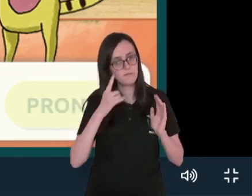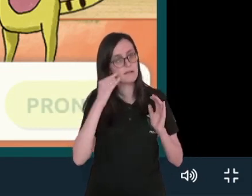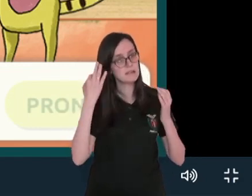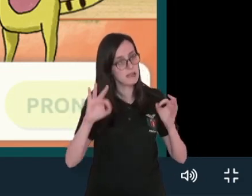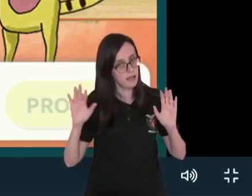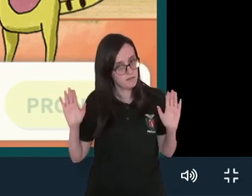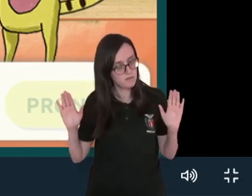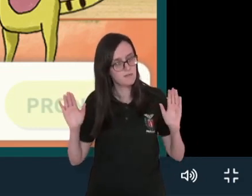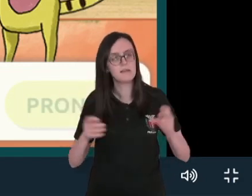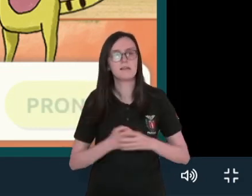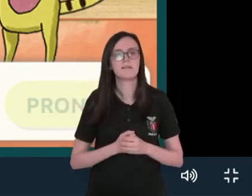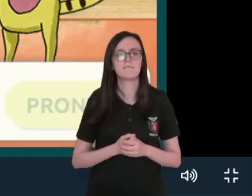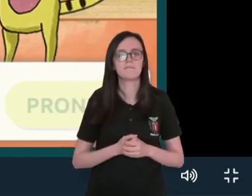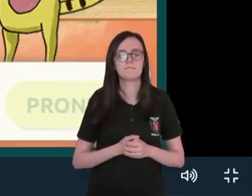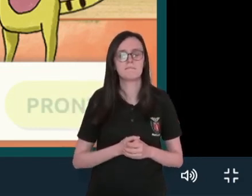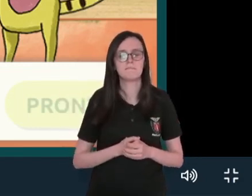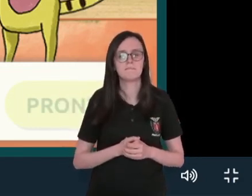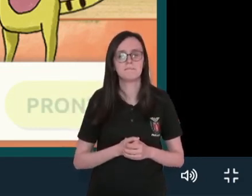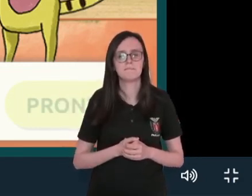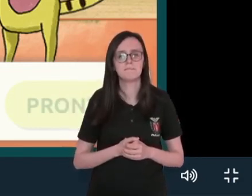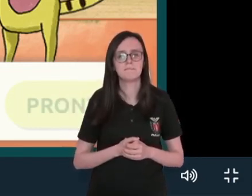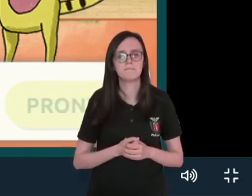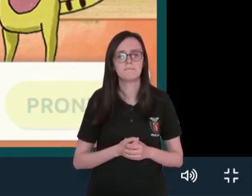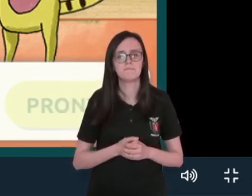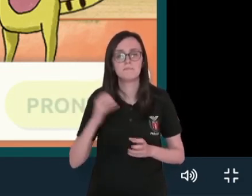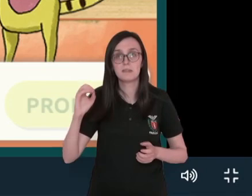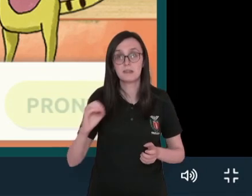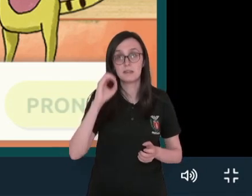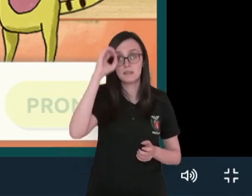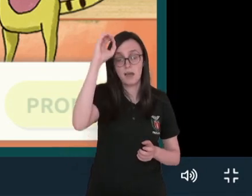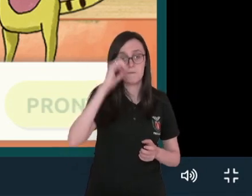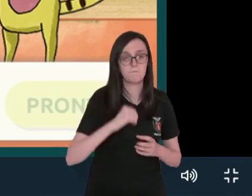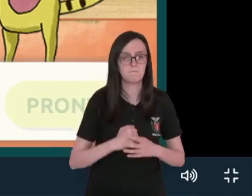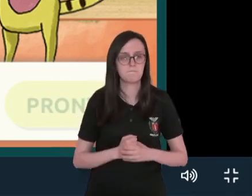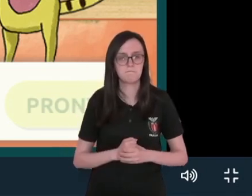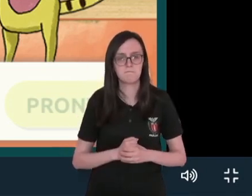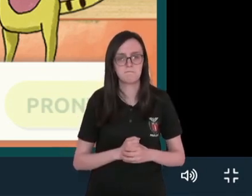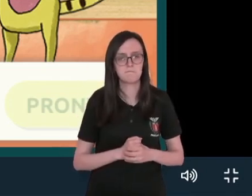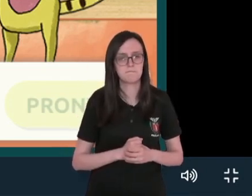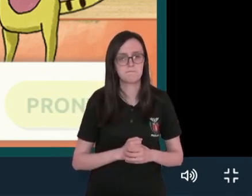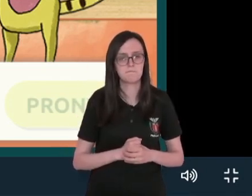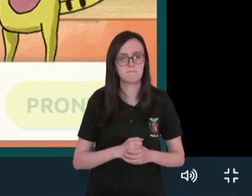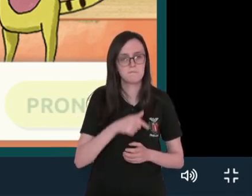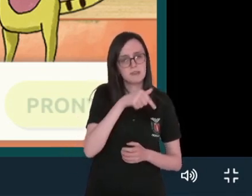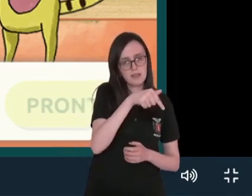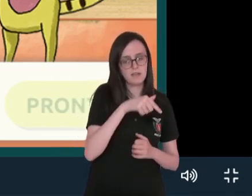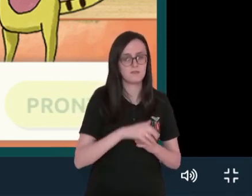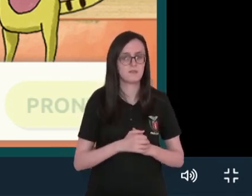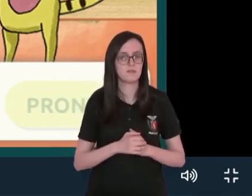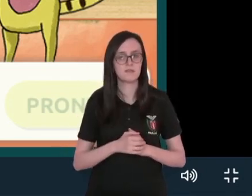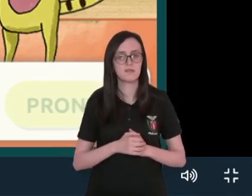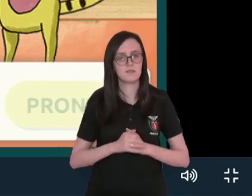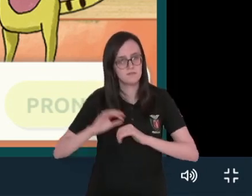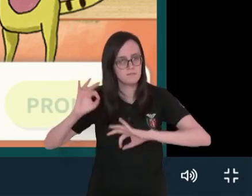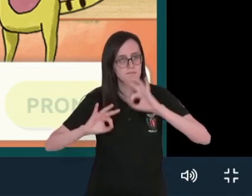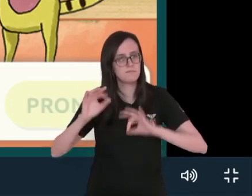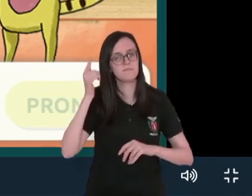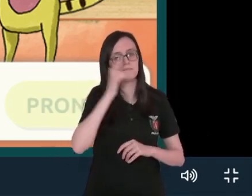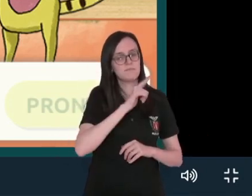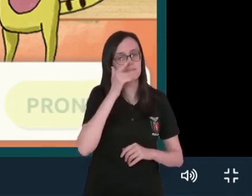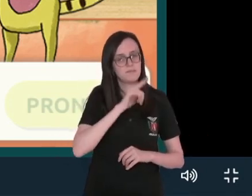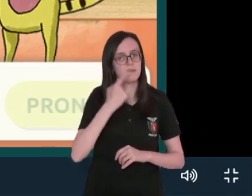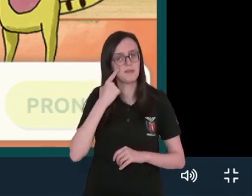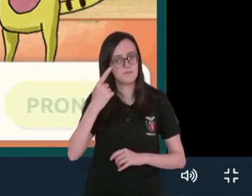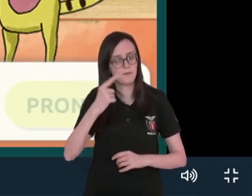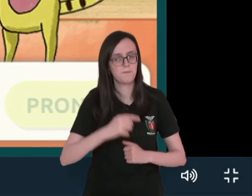certo, ó. Coloquei aqui, aí vou colocar o 0 aqui em cima, né? Daí eu coloco aqui, ó, já consigo organizar. Olha lá,